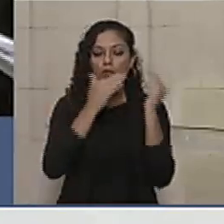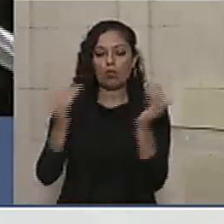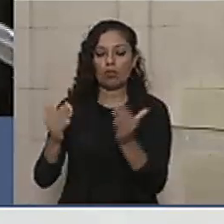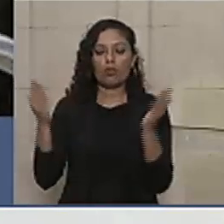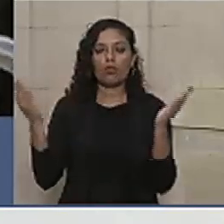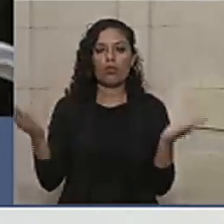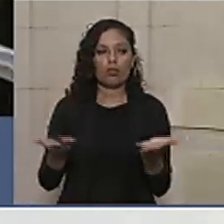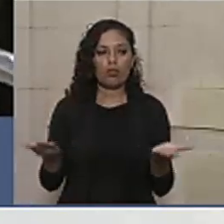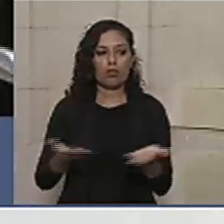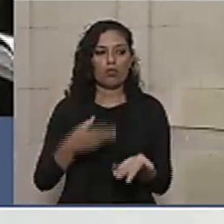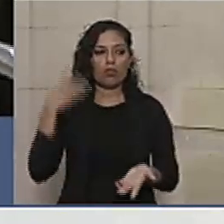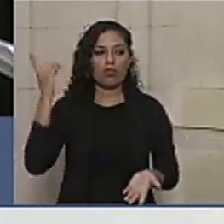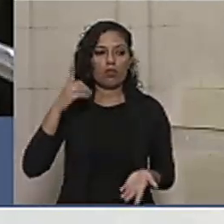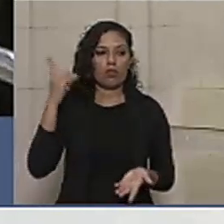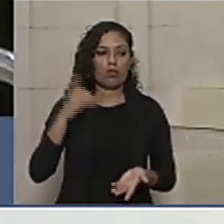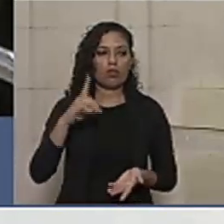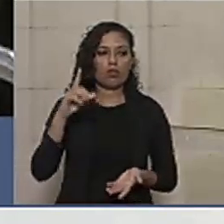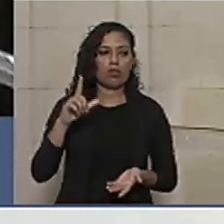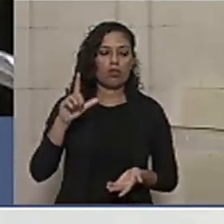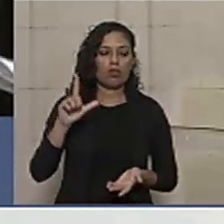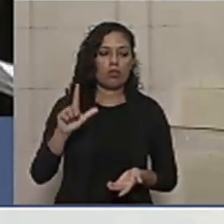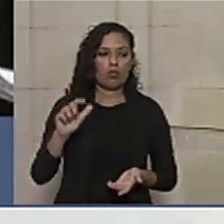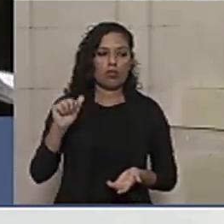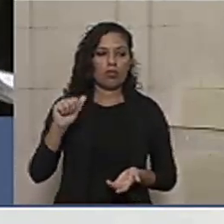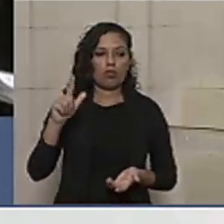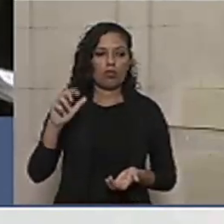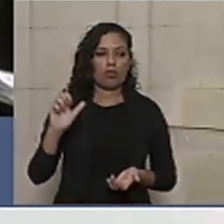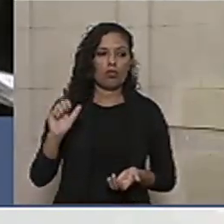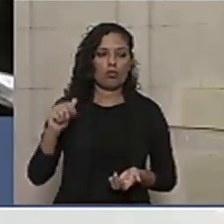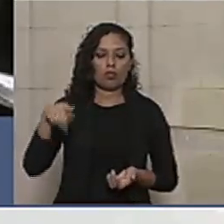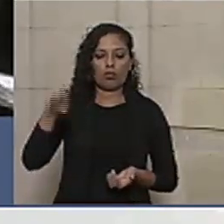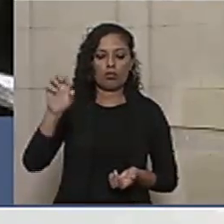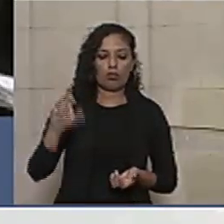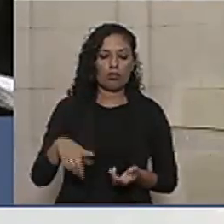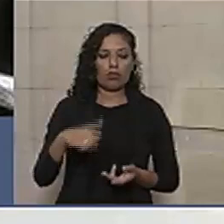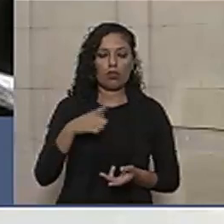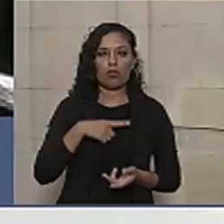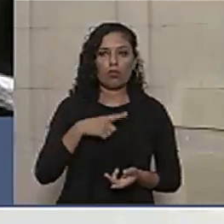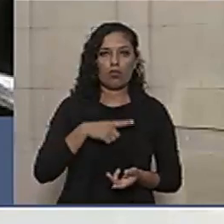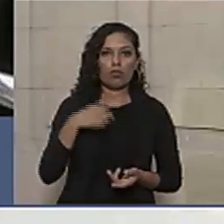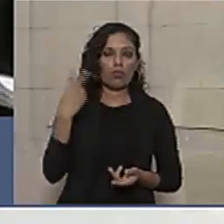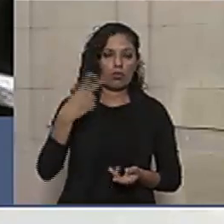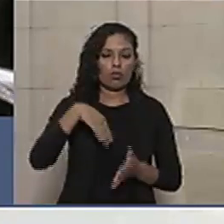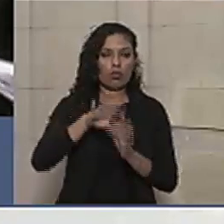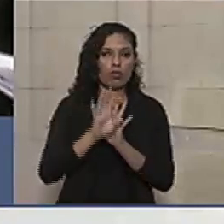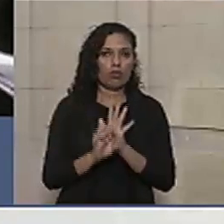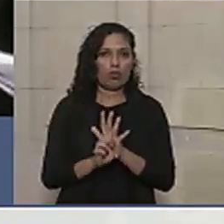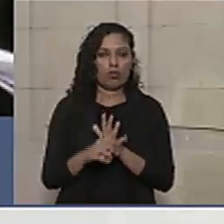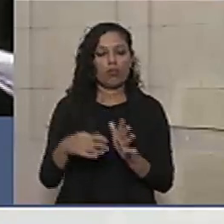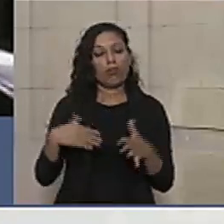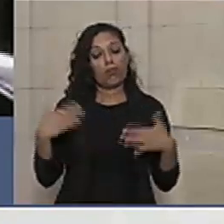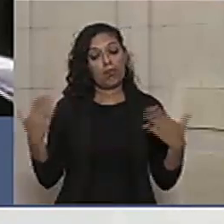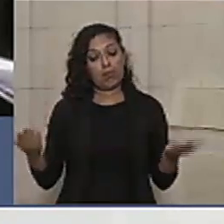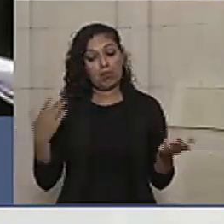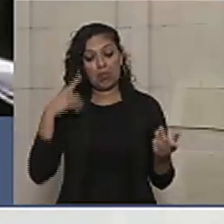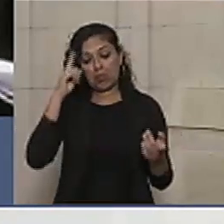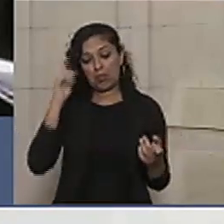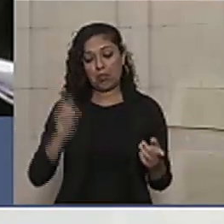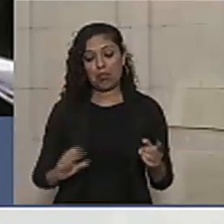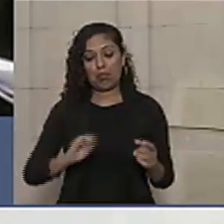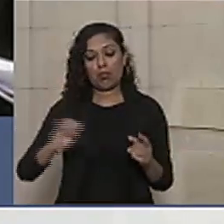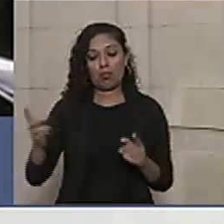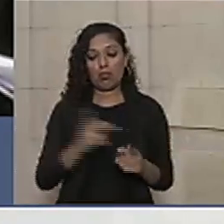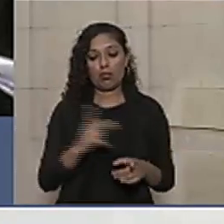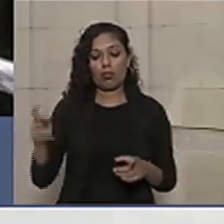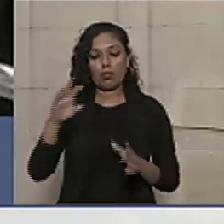agora pelo deputado Alexandre Knoploch e o deputado Eliomar. São duas emendas. São duas emendas? Bom, então não sei se as duas emendas...